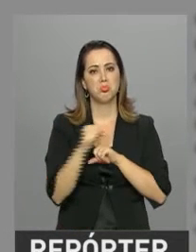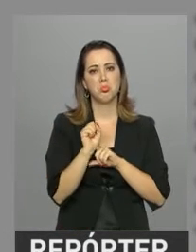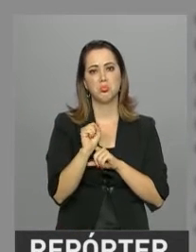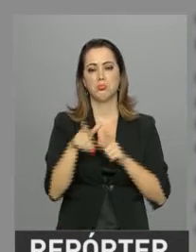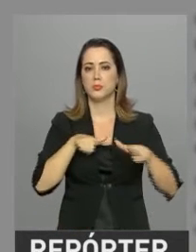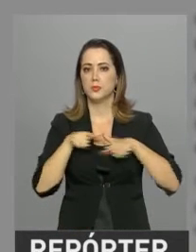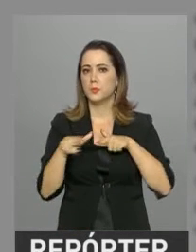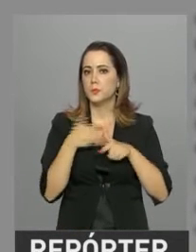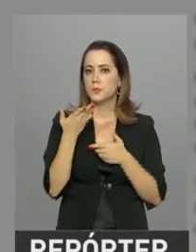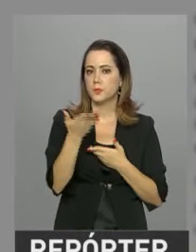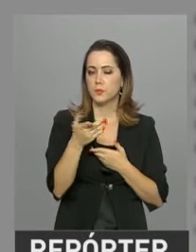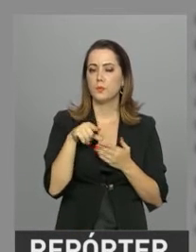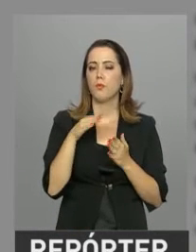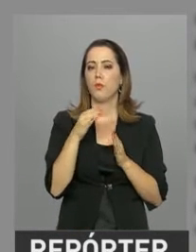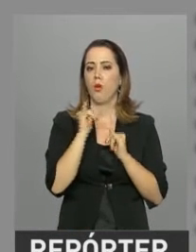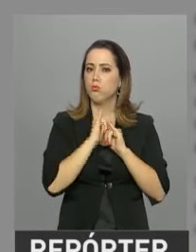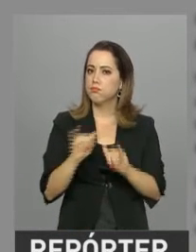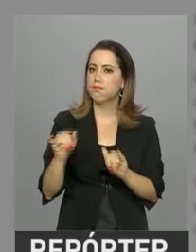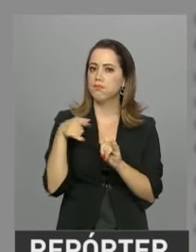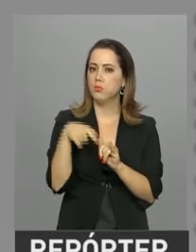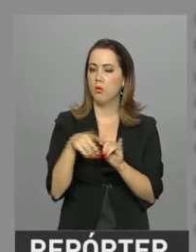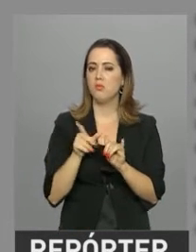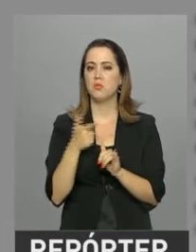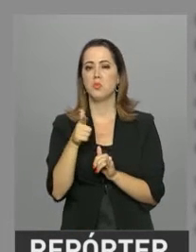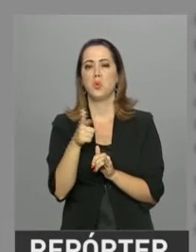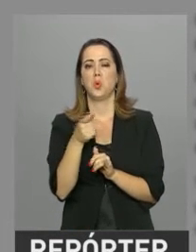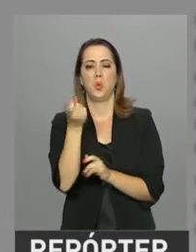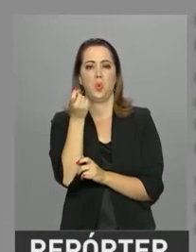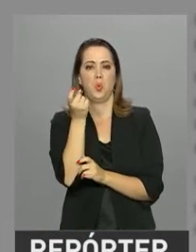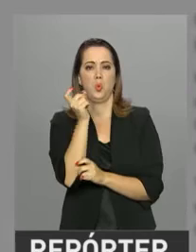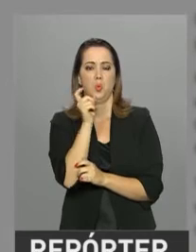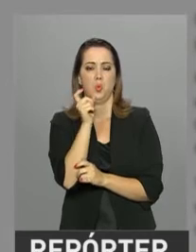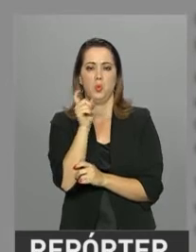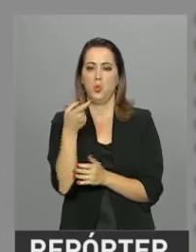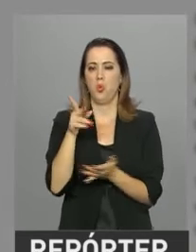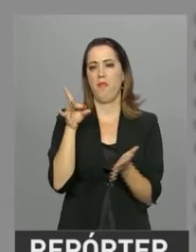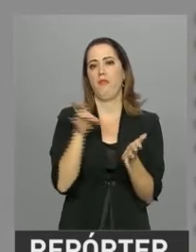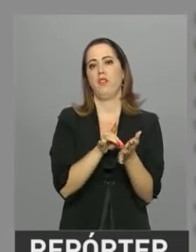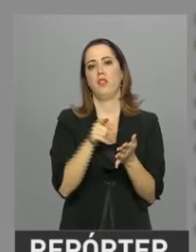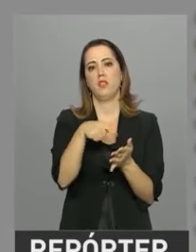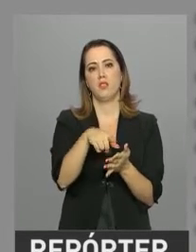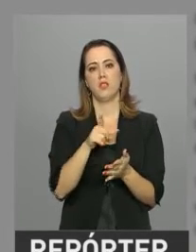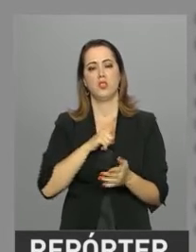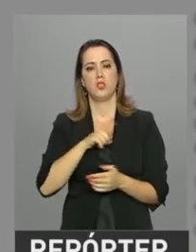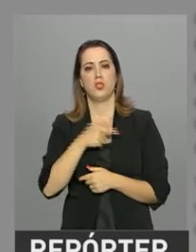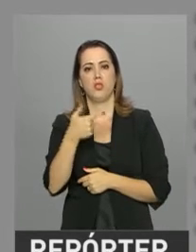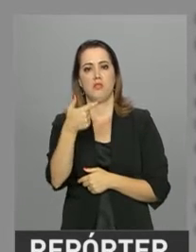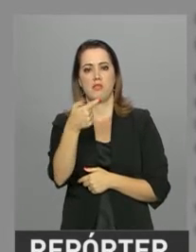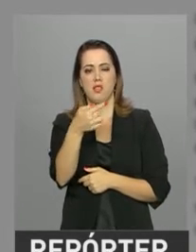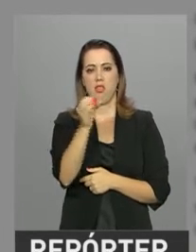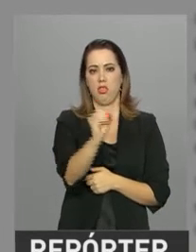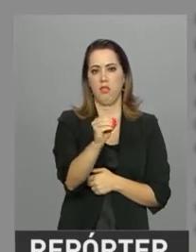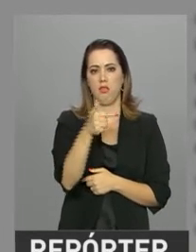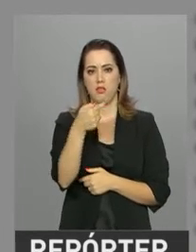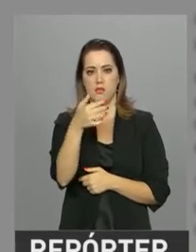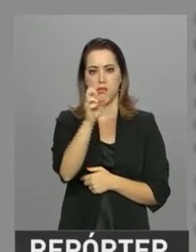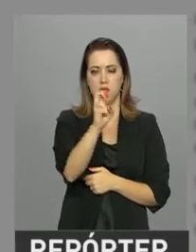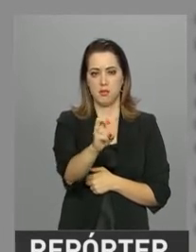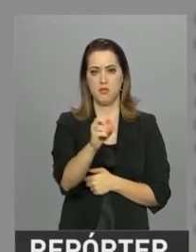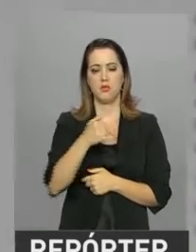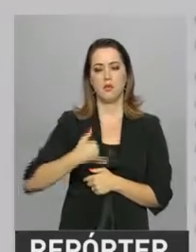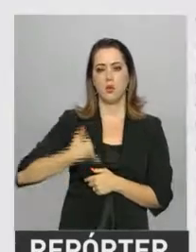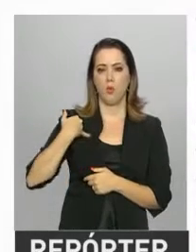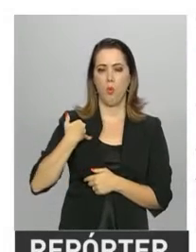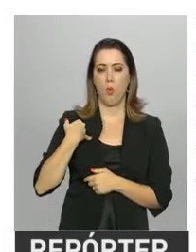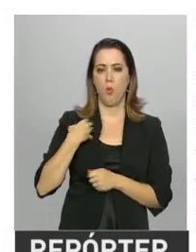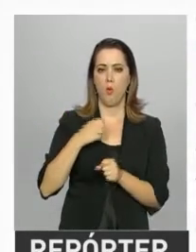trabalhistas. De acordo com a nota, não é verdade que esteja em debate a idade mínima de 70 ou 75 anos para os aposentados, assim como